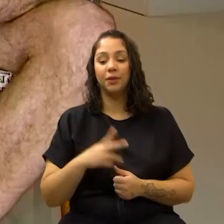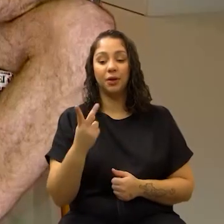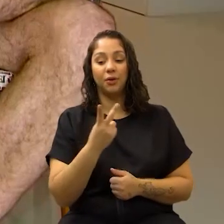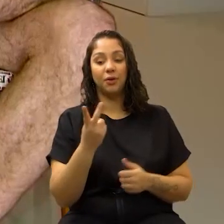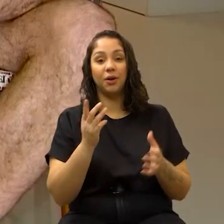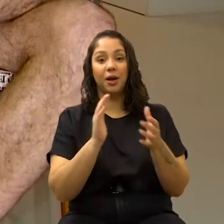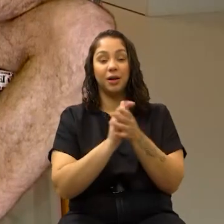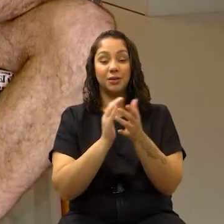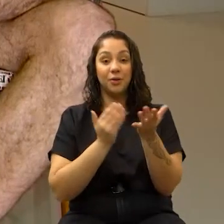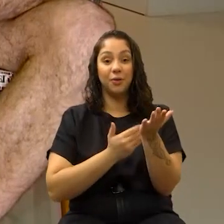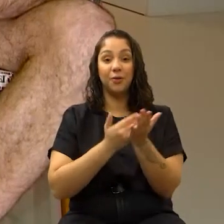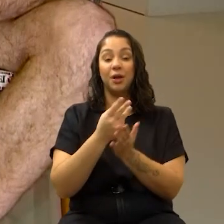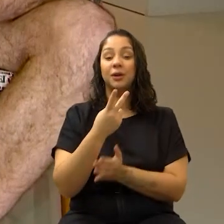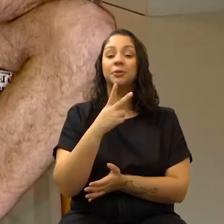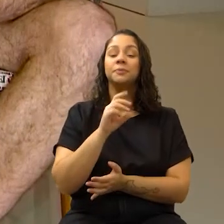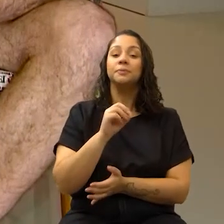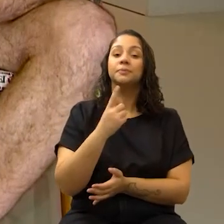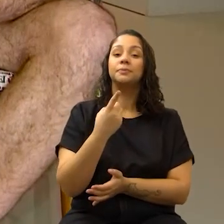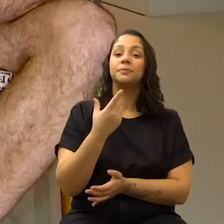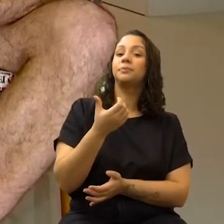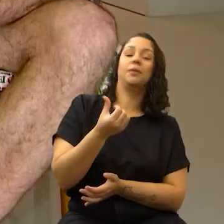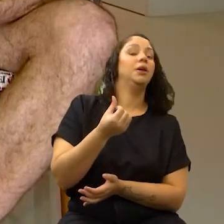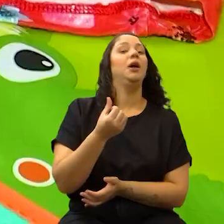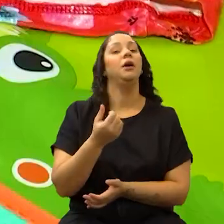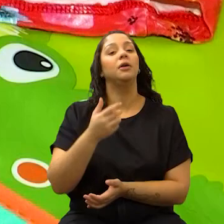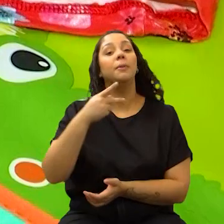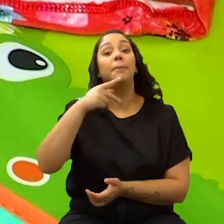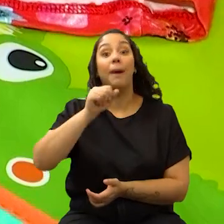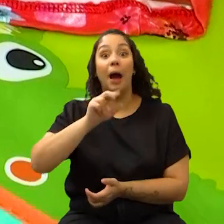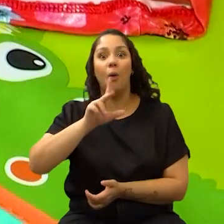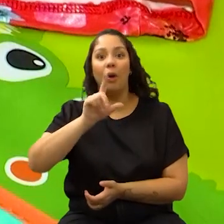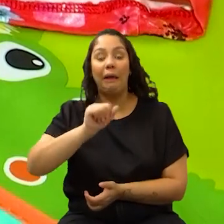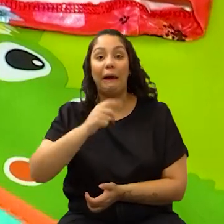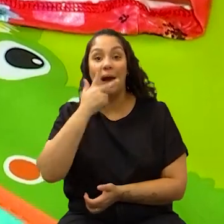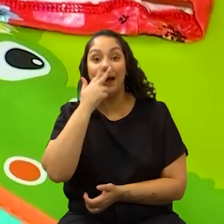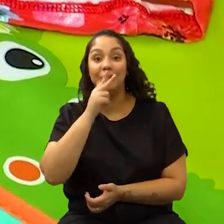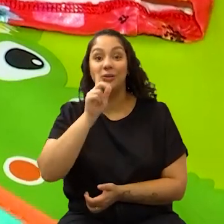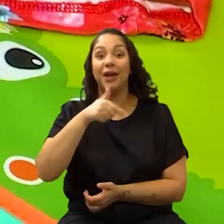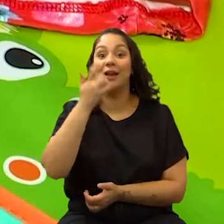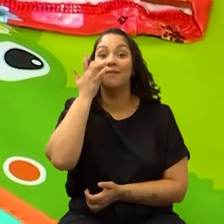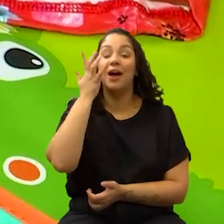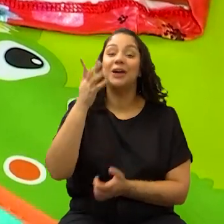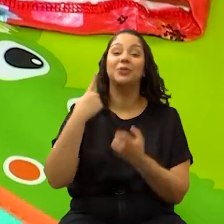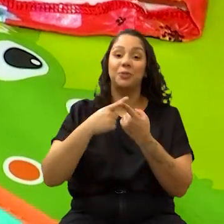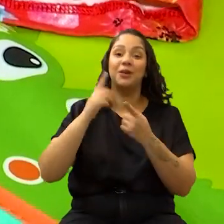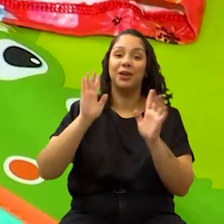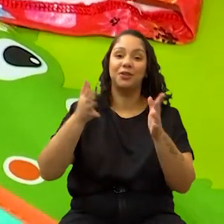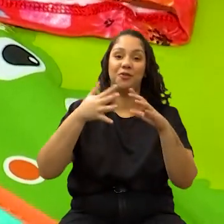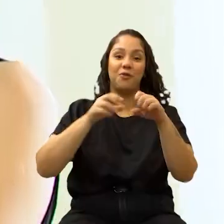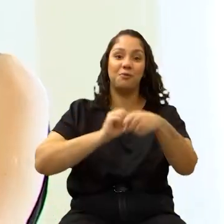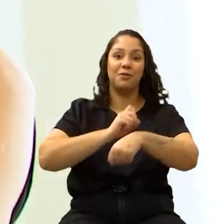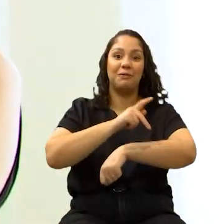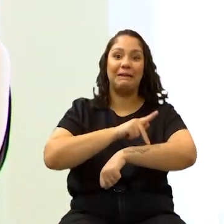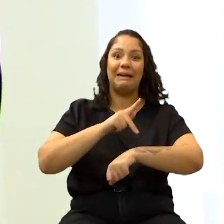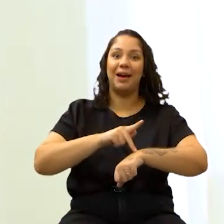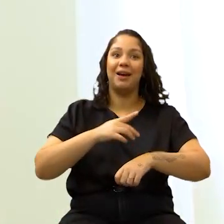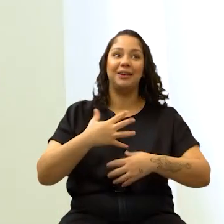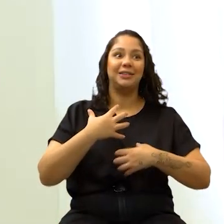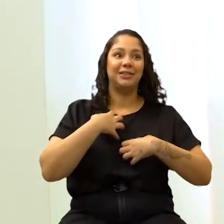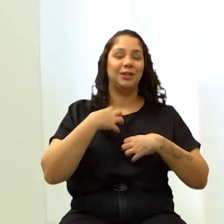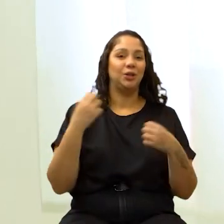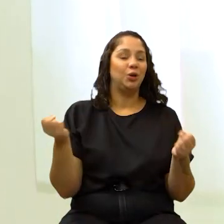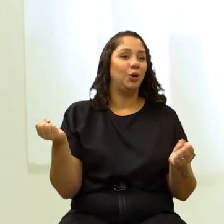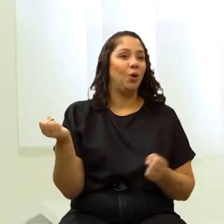O casal ingressou no acolhimento em 2016. Paula acreditou que seria fácil por ser pedagoga, mas viveu